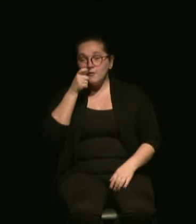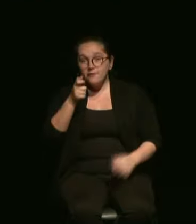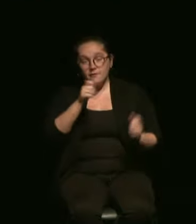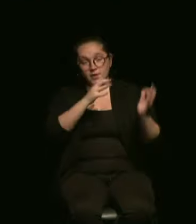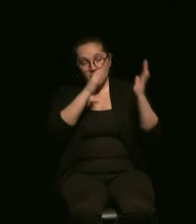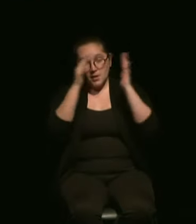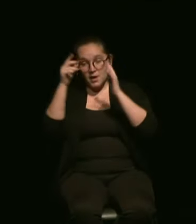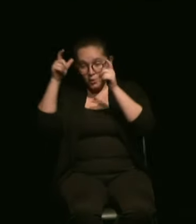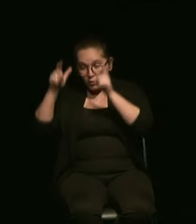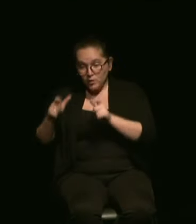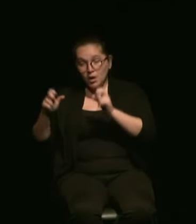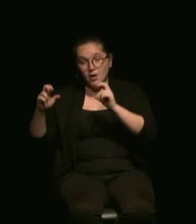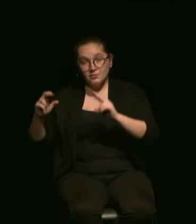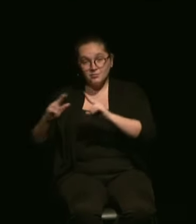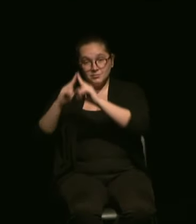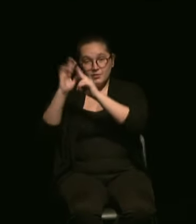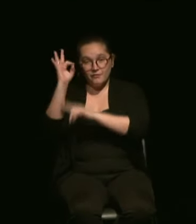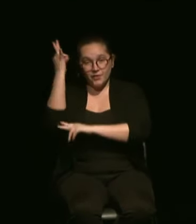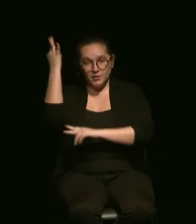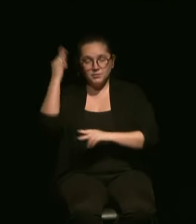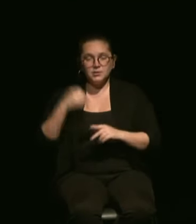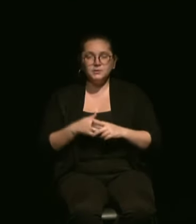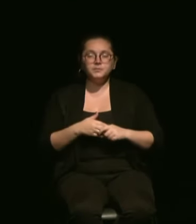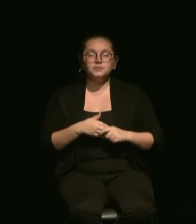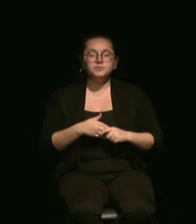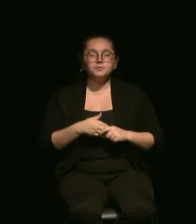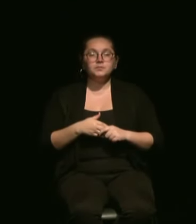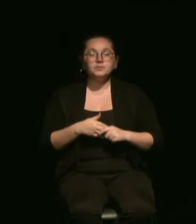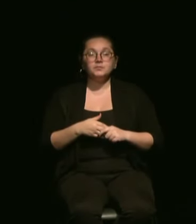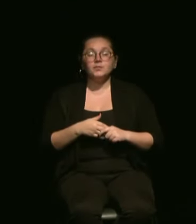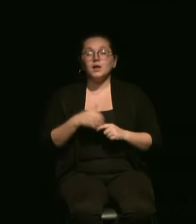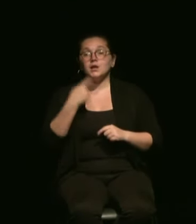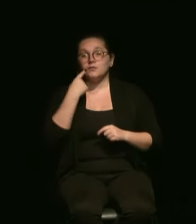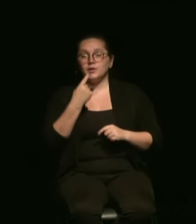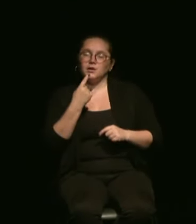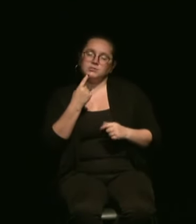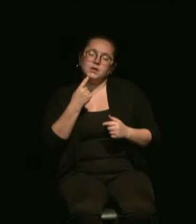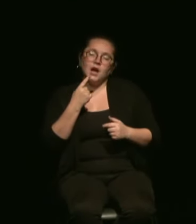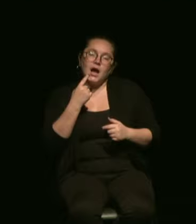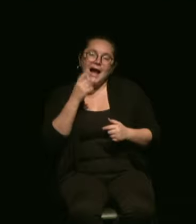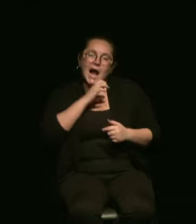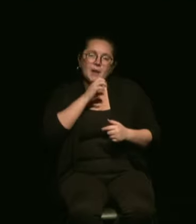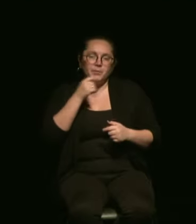na França. E, embora ele não tenha colocado isso em curso logo,